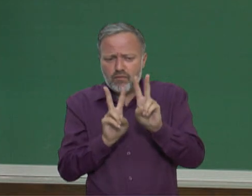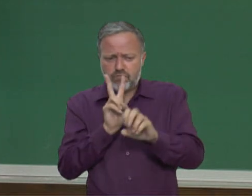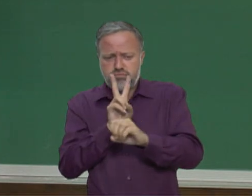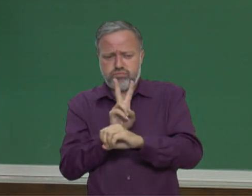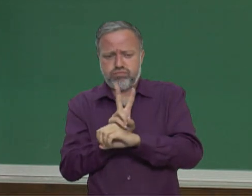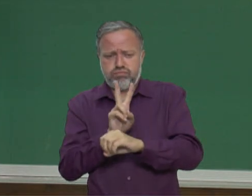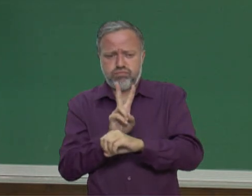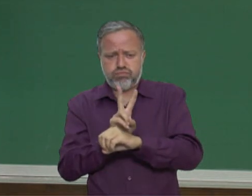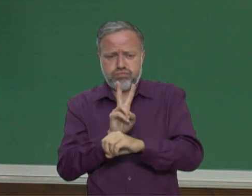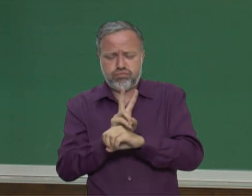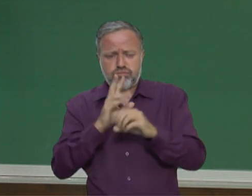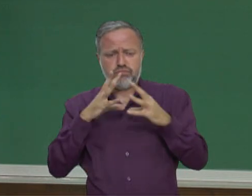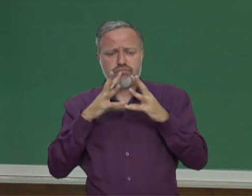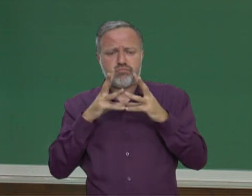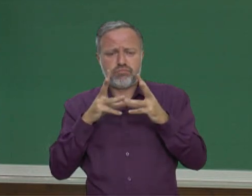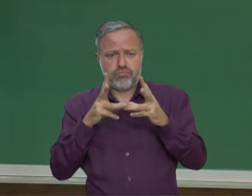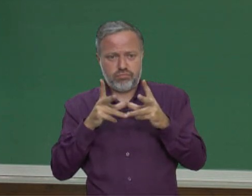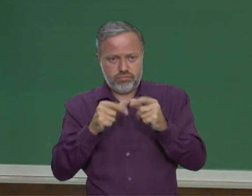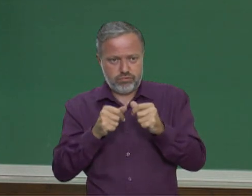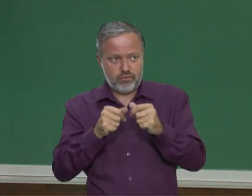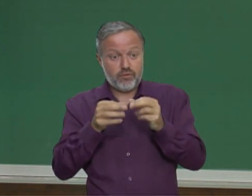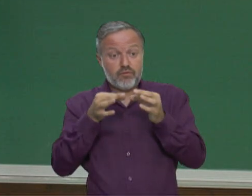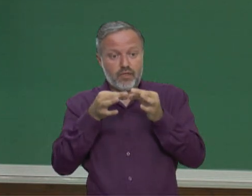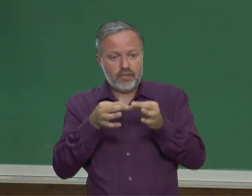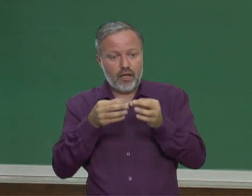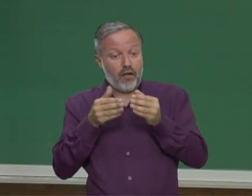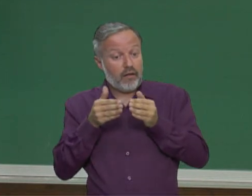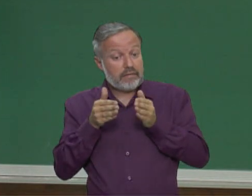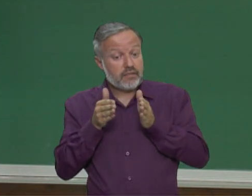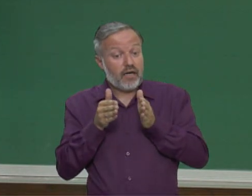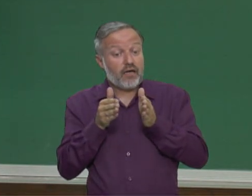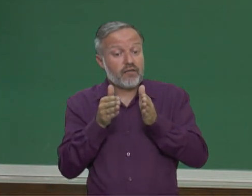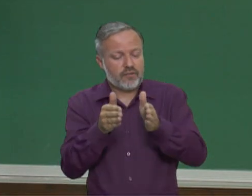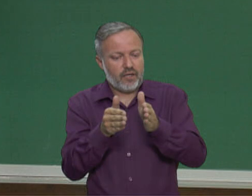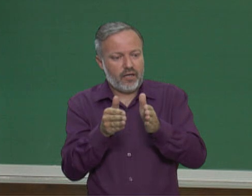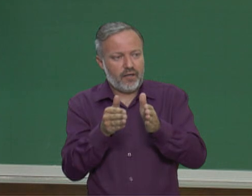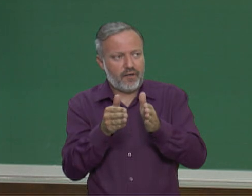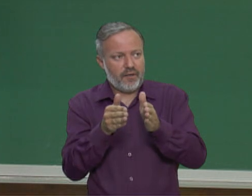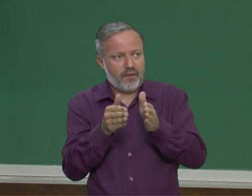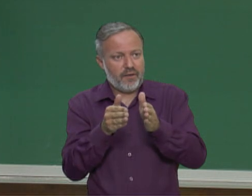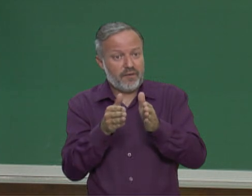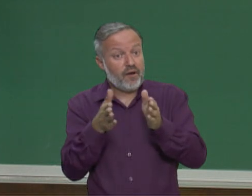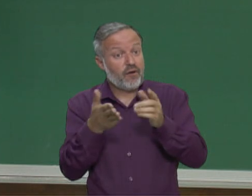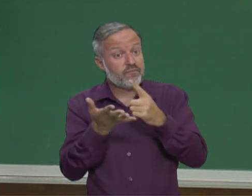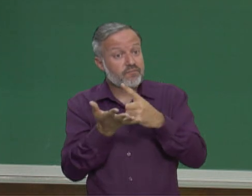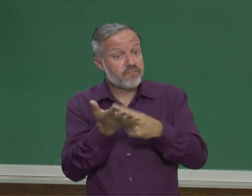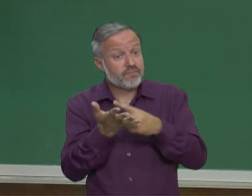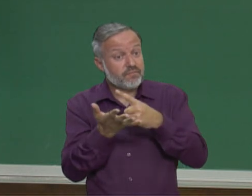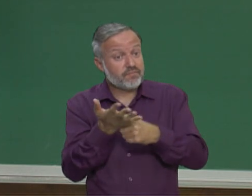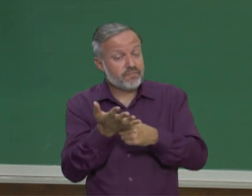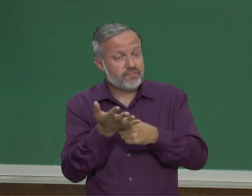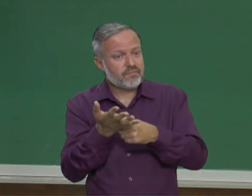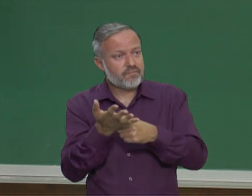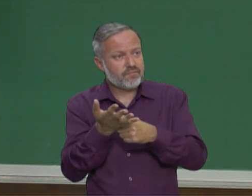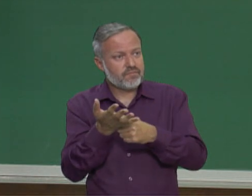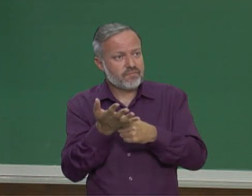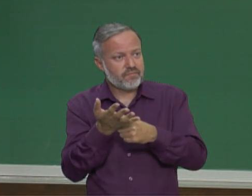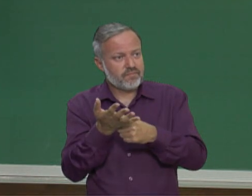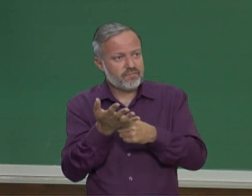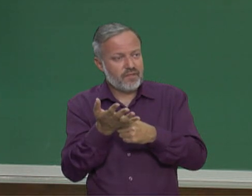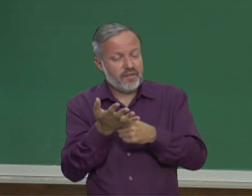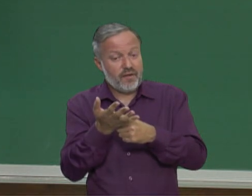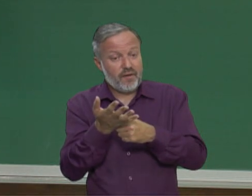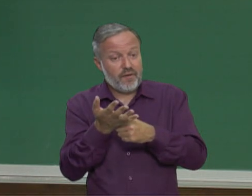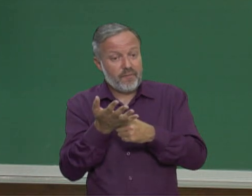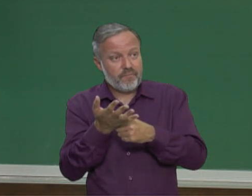ver se tudo está sendo seguido conforme os protocolos, conforme os acordos que foram feitos. O órgão, então, né,